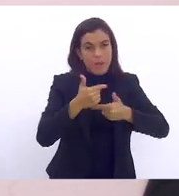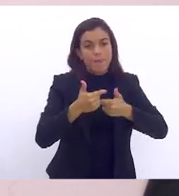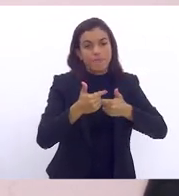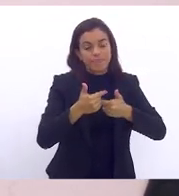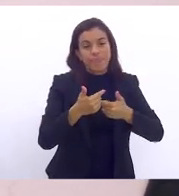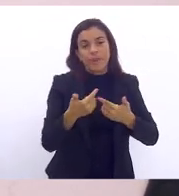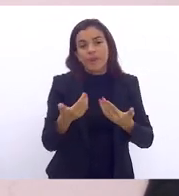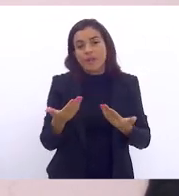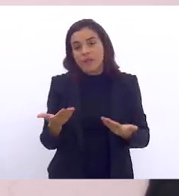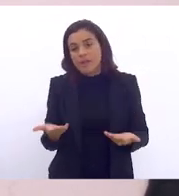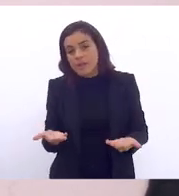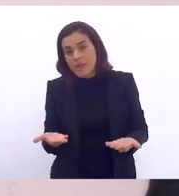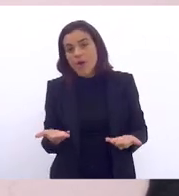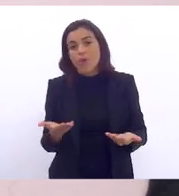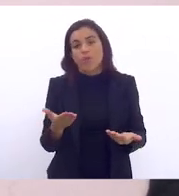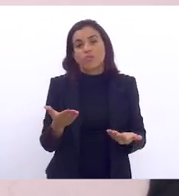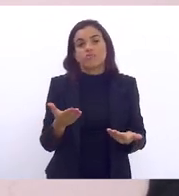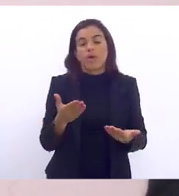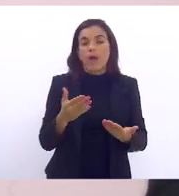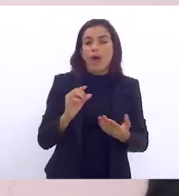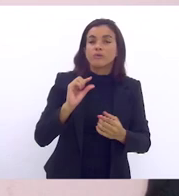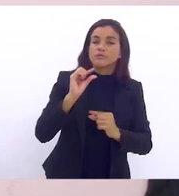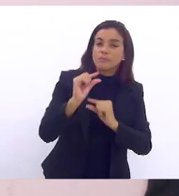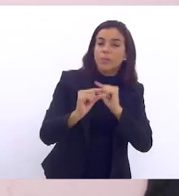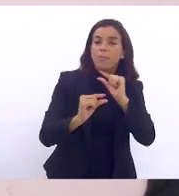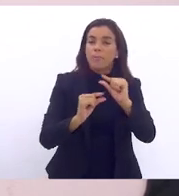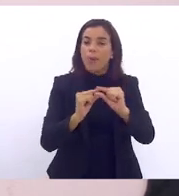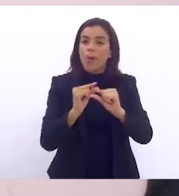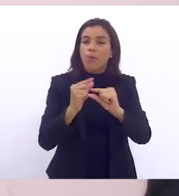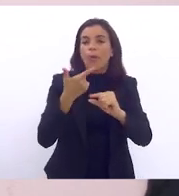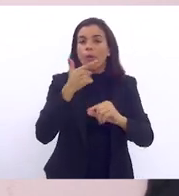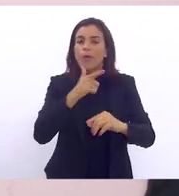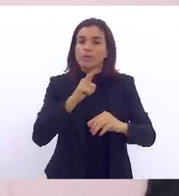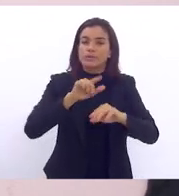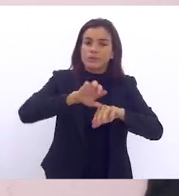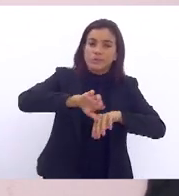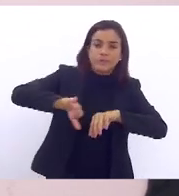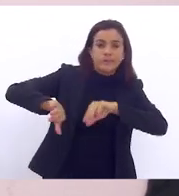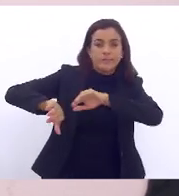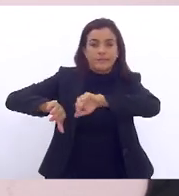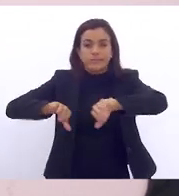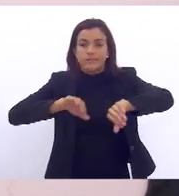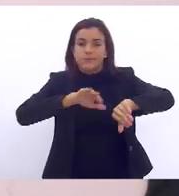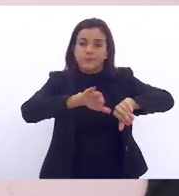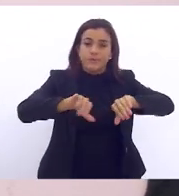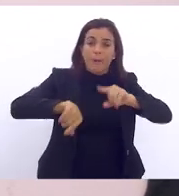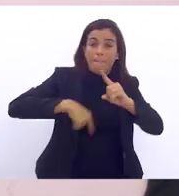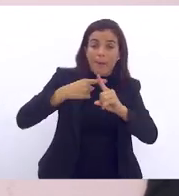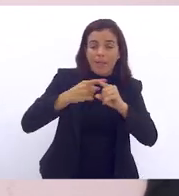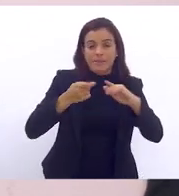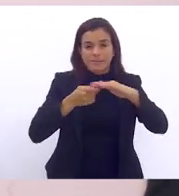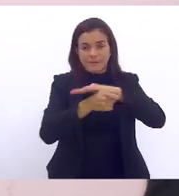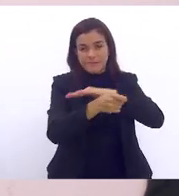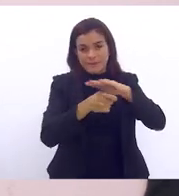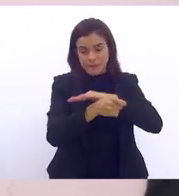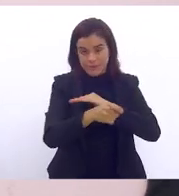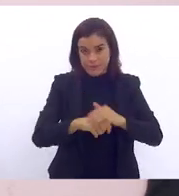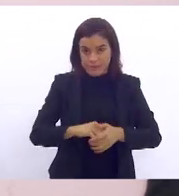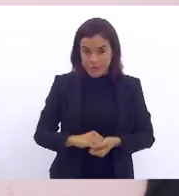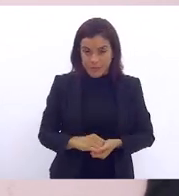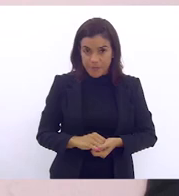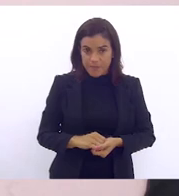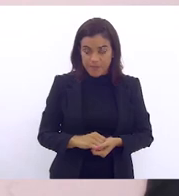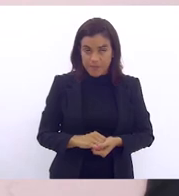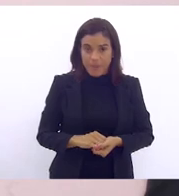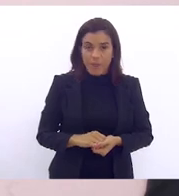né com esta intervenção aos poucos foi se liberando e o investimento foi chegando né mas com tudo